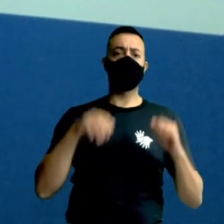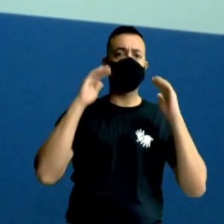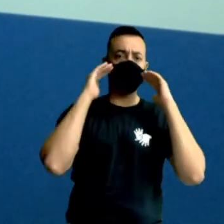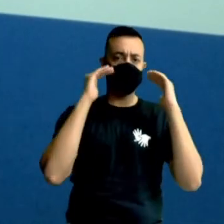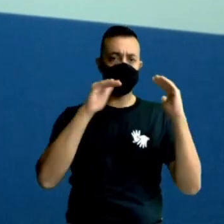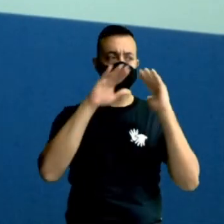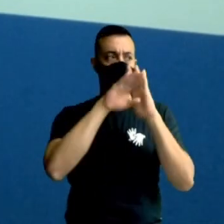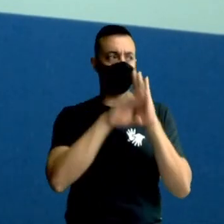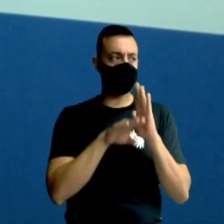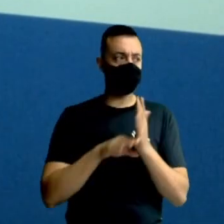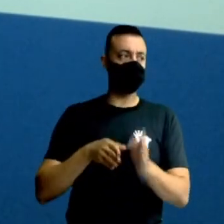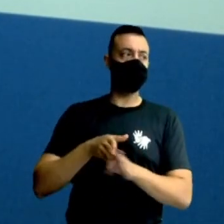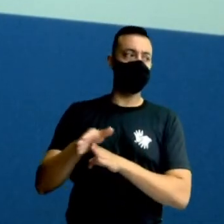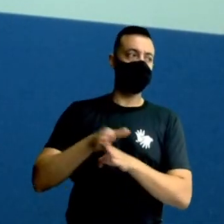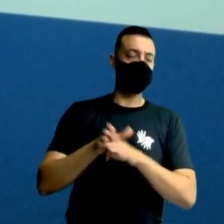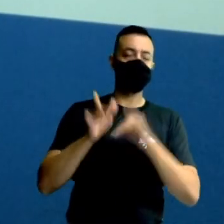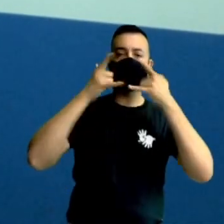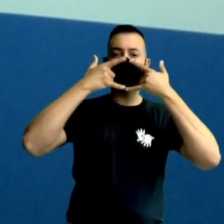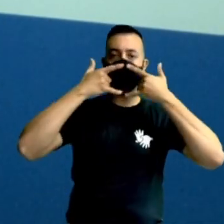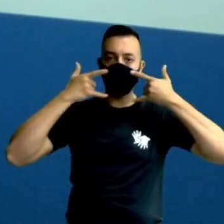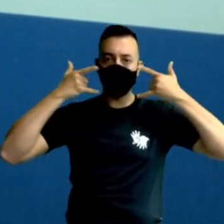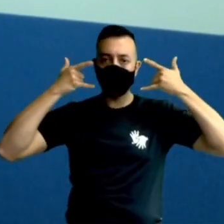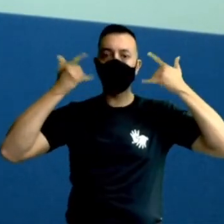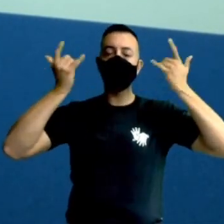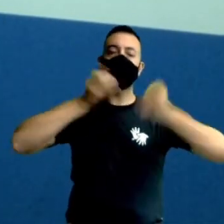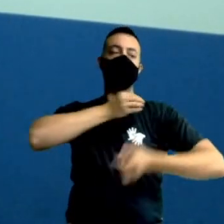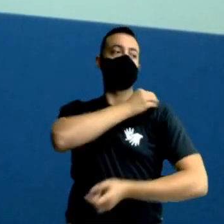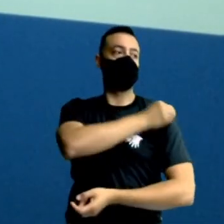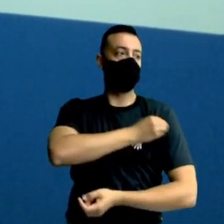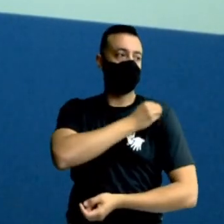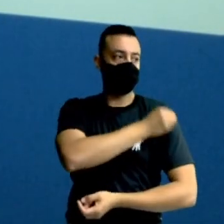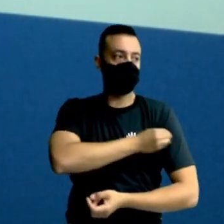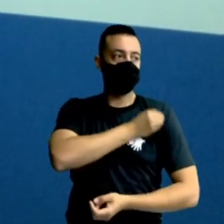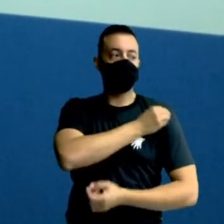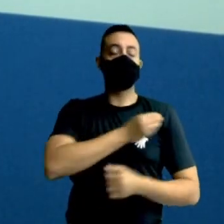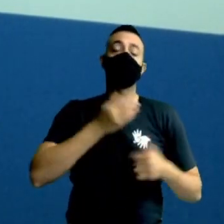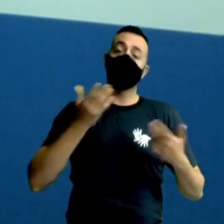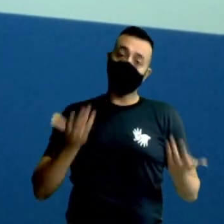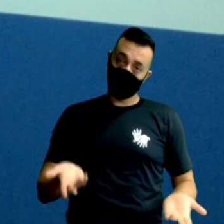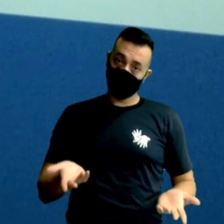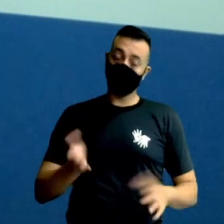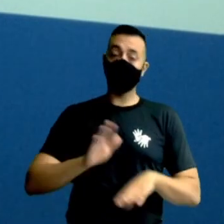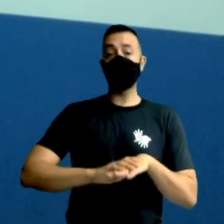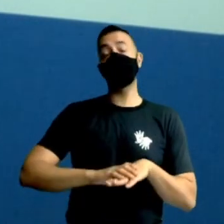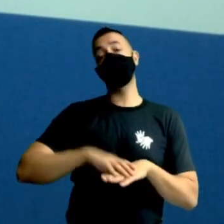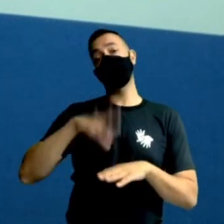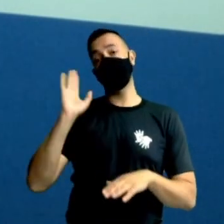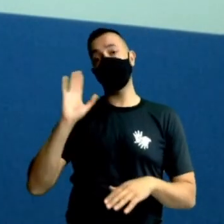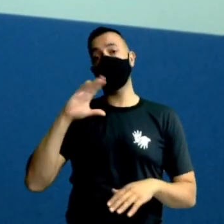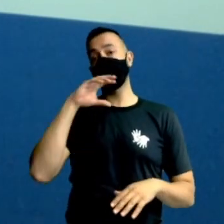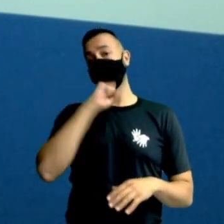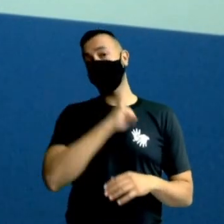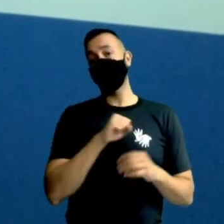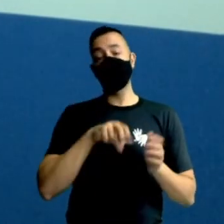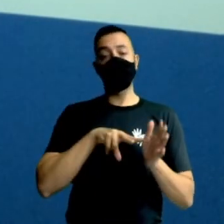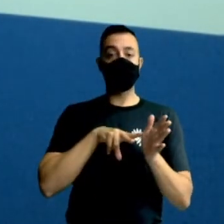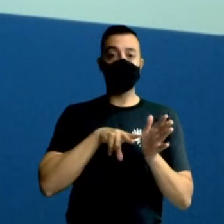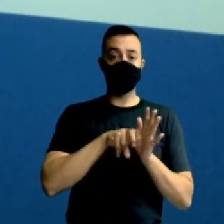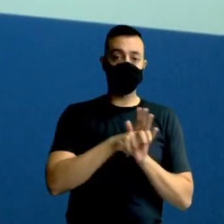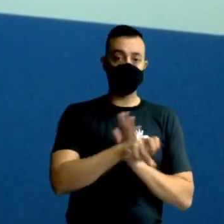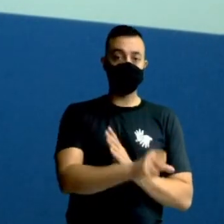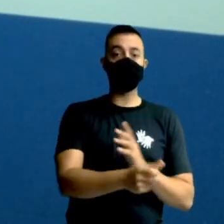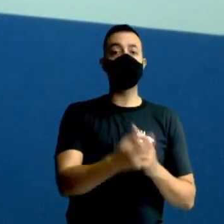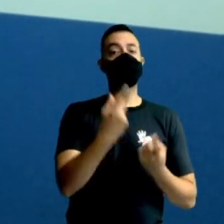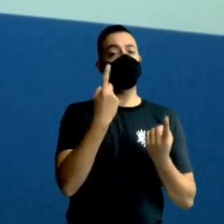de recomendação, de máscara, álcool, tá certo? Porque assim, quanto mais rápido o vírus